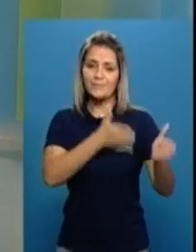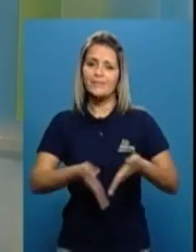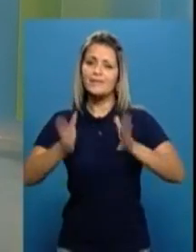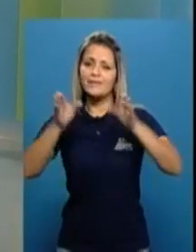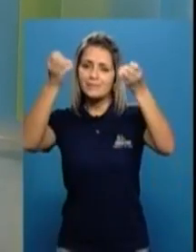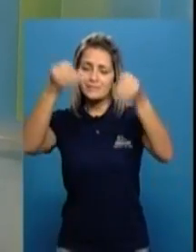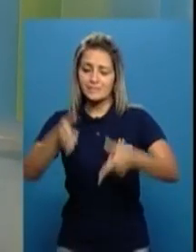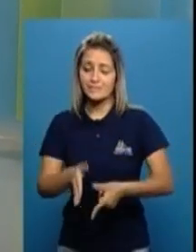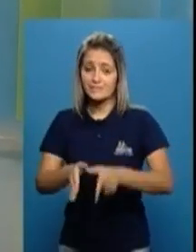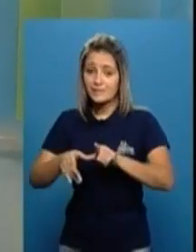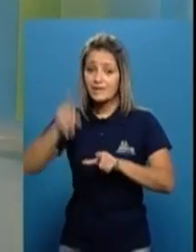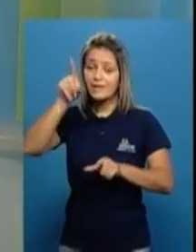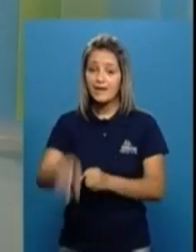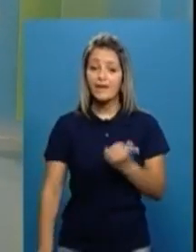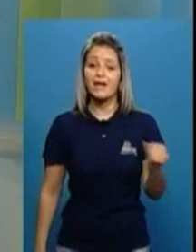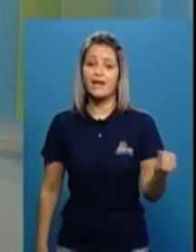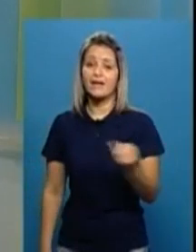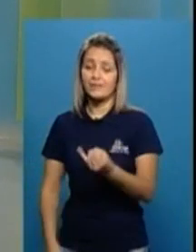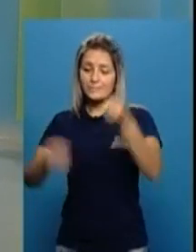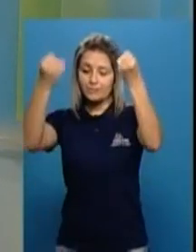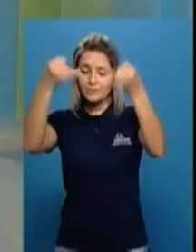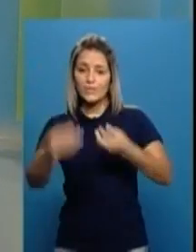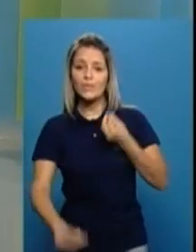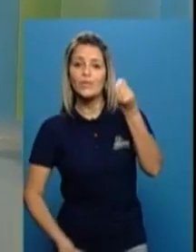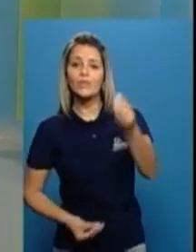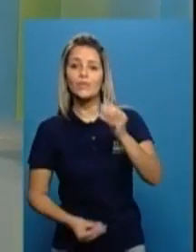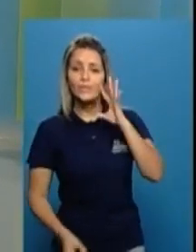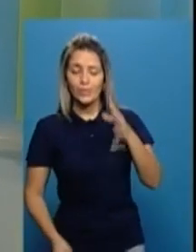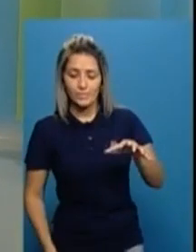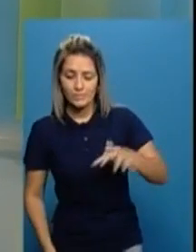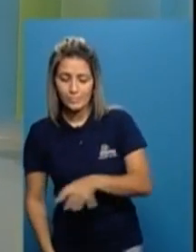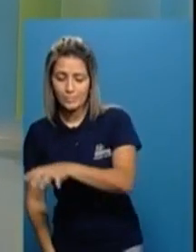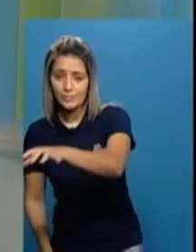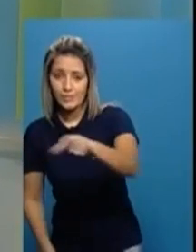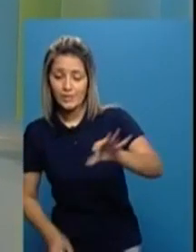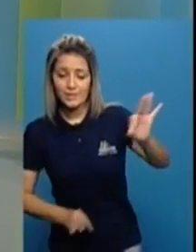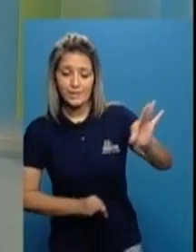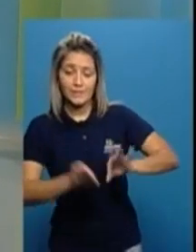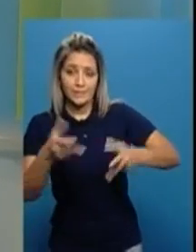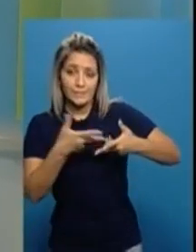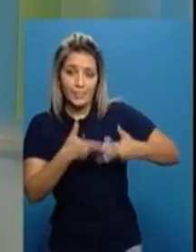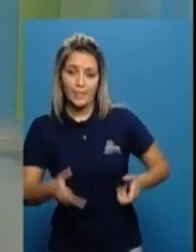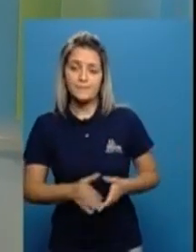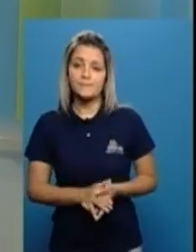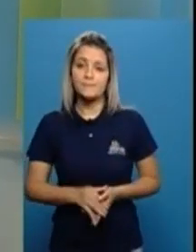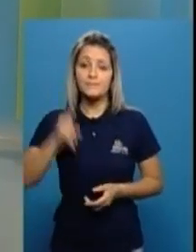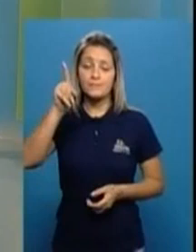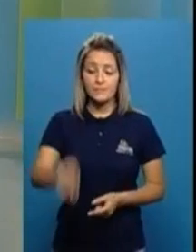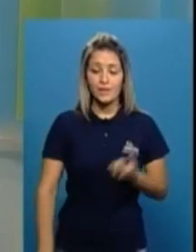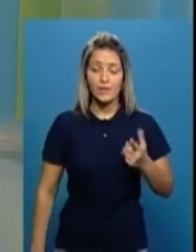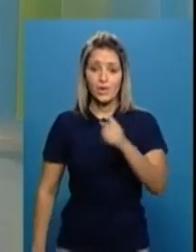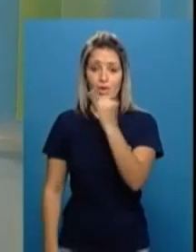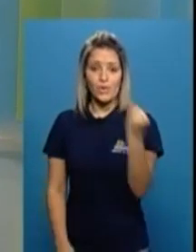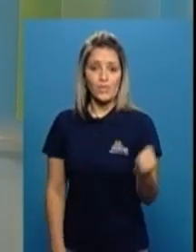anteriormente. E o que é muito importante para a definição de um tipo de layout. Outro ponto importante é o envolvimento